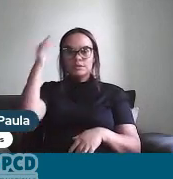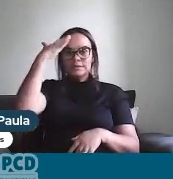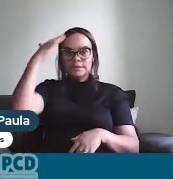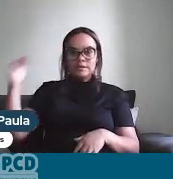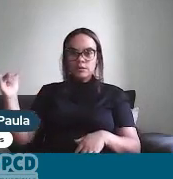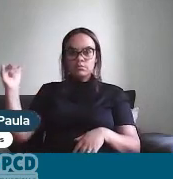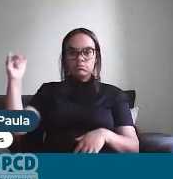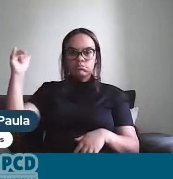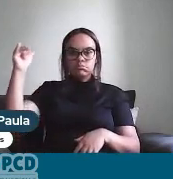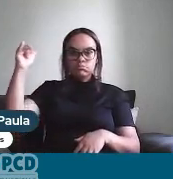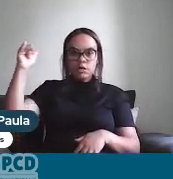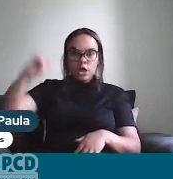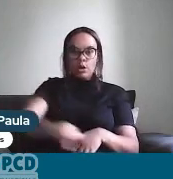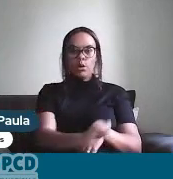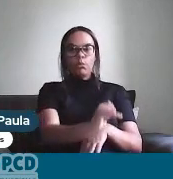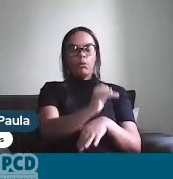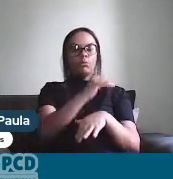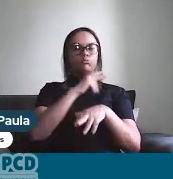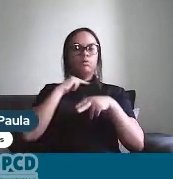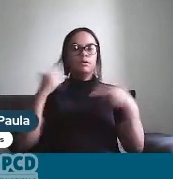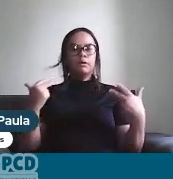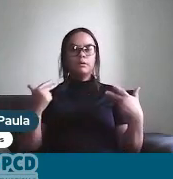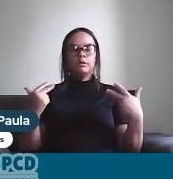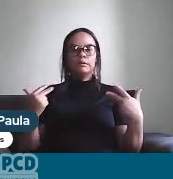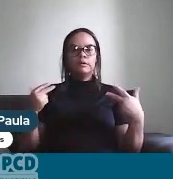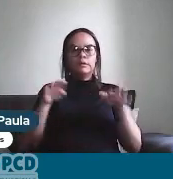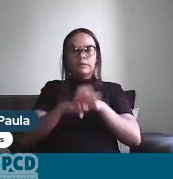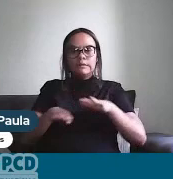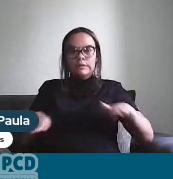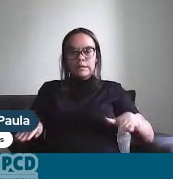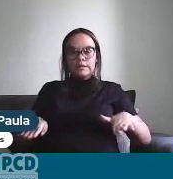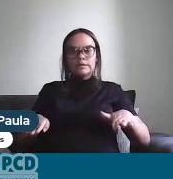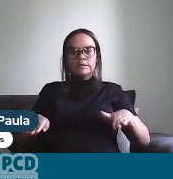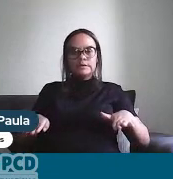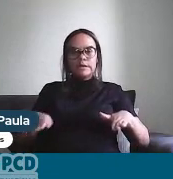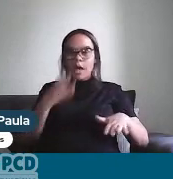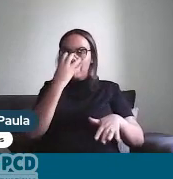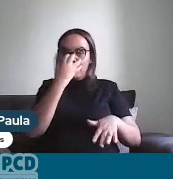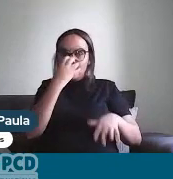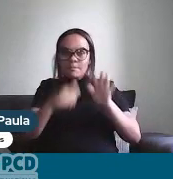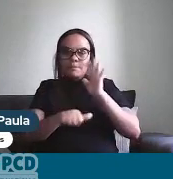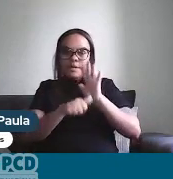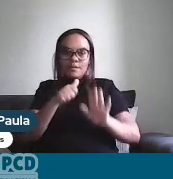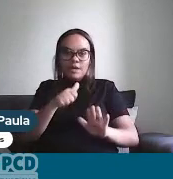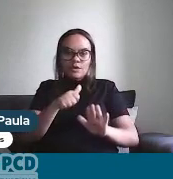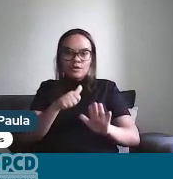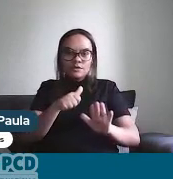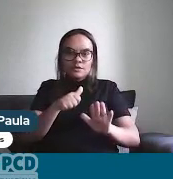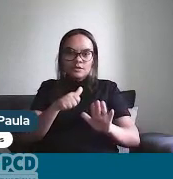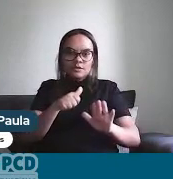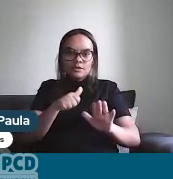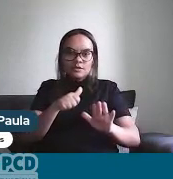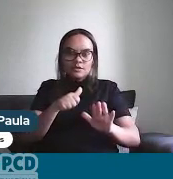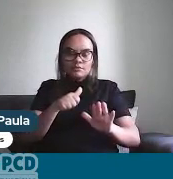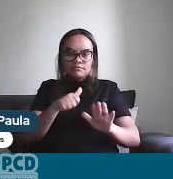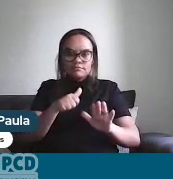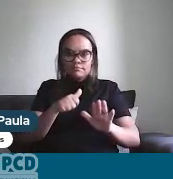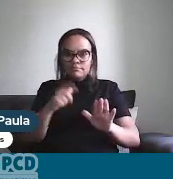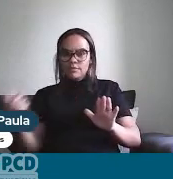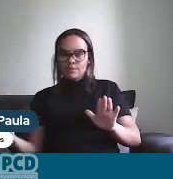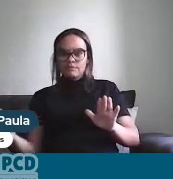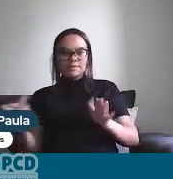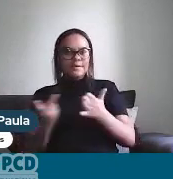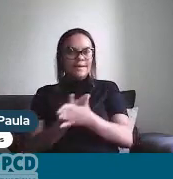as máscaras para todo mundo. E você está com uma criança do teu lado. Em quem que você põe a máscara primeiro? Todo mundo responde, na criança. Está